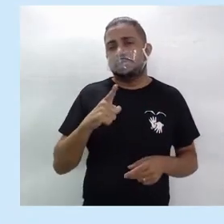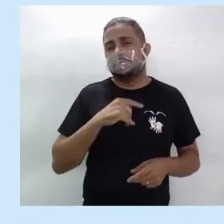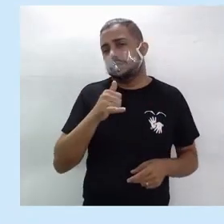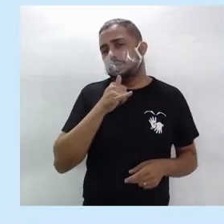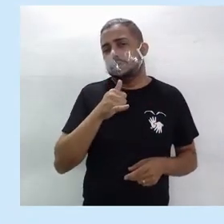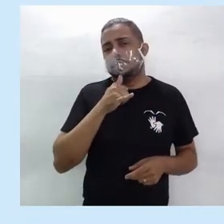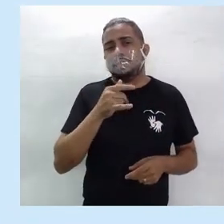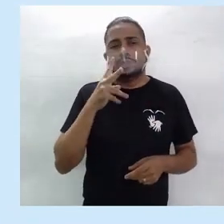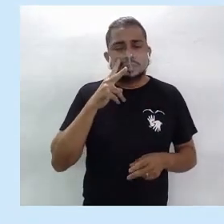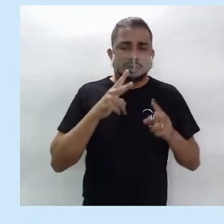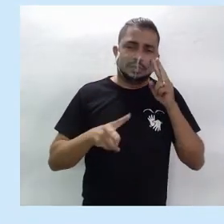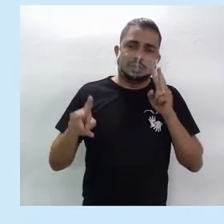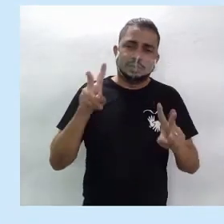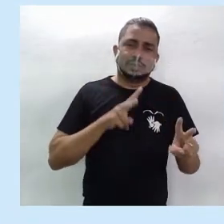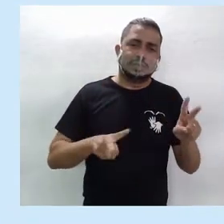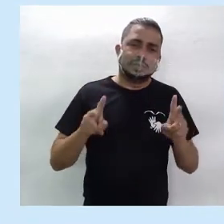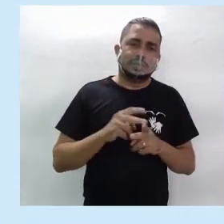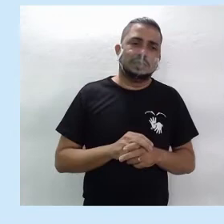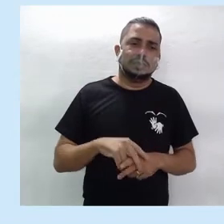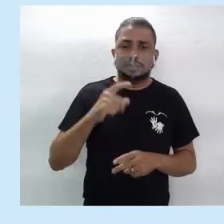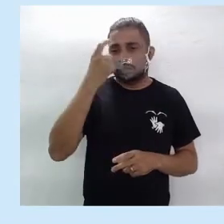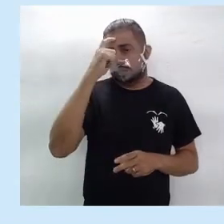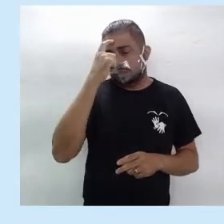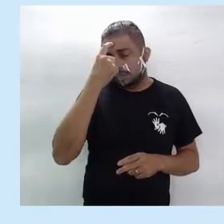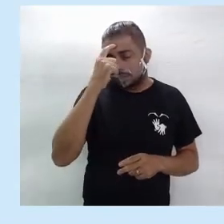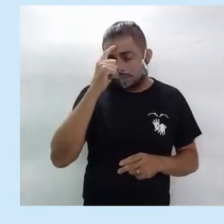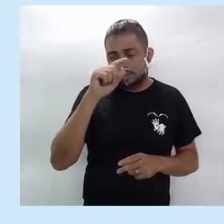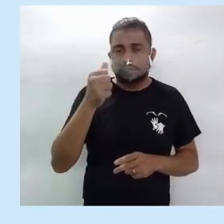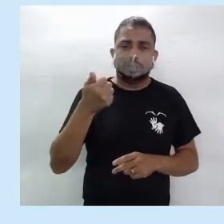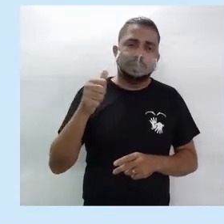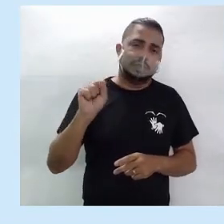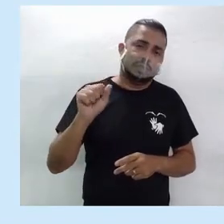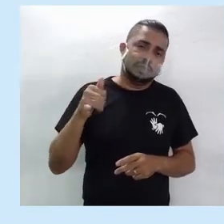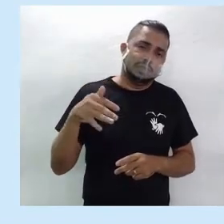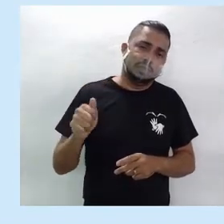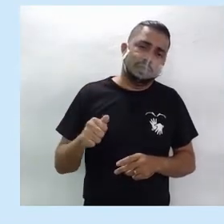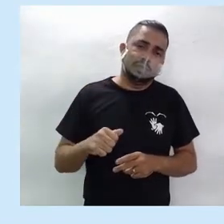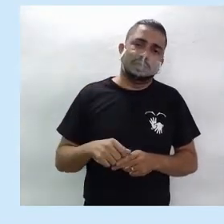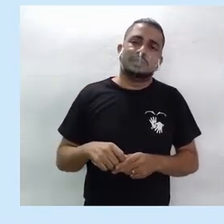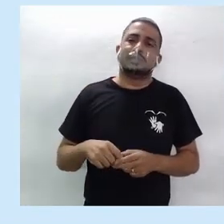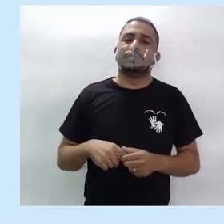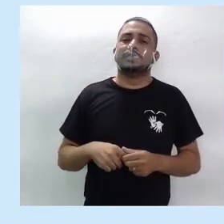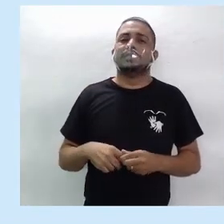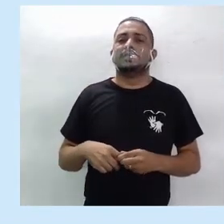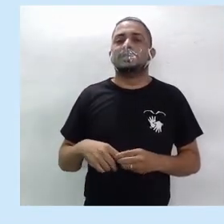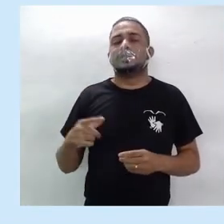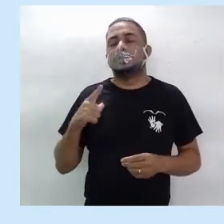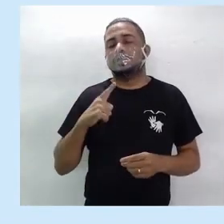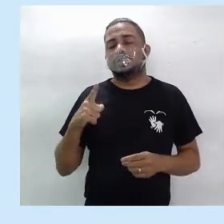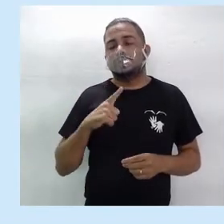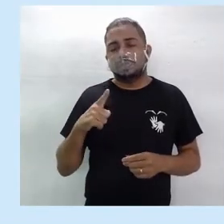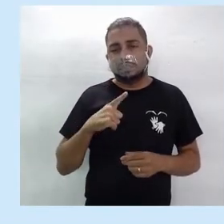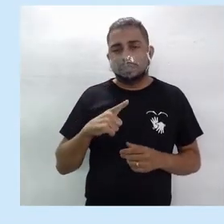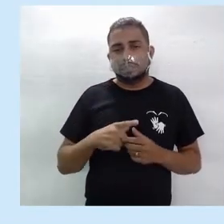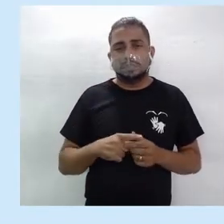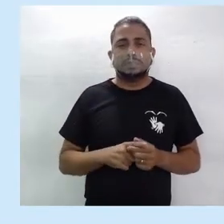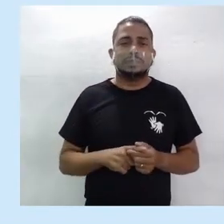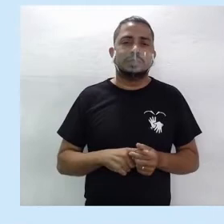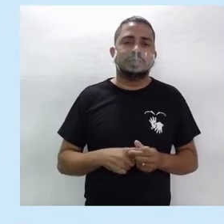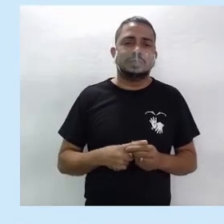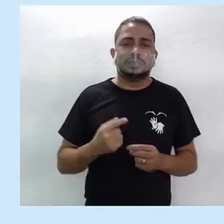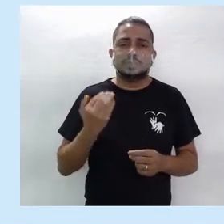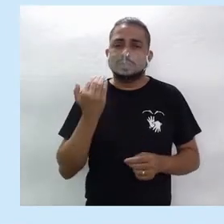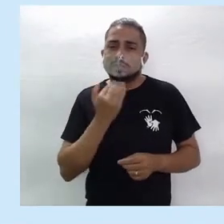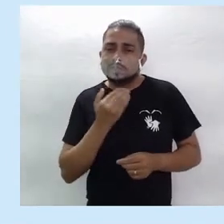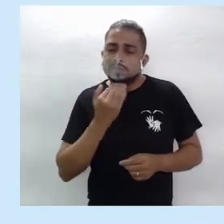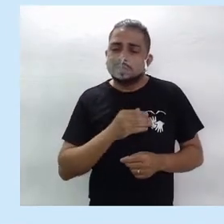aí que a gente está vendo, né, Índia e Ásia e China. Então a gente está vendo que existe, né, uma